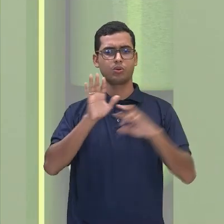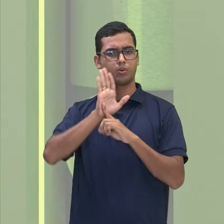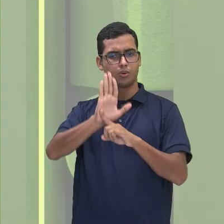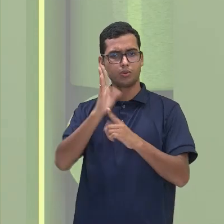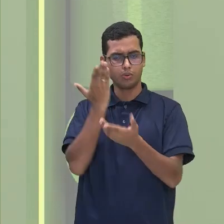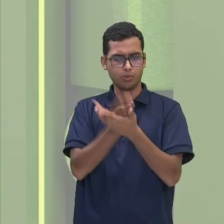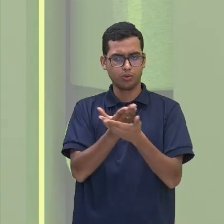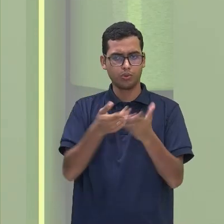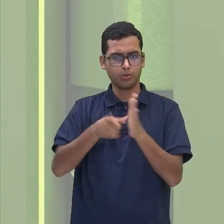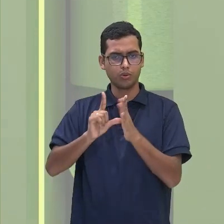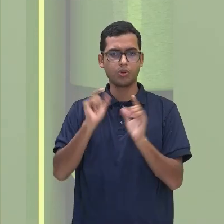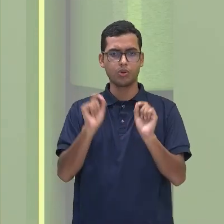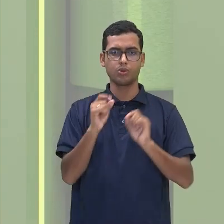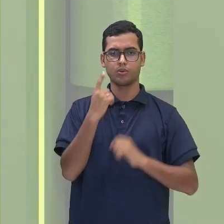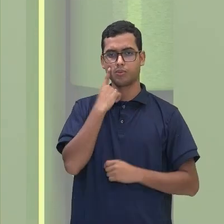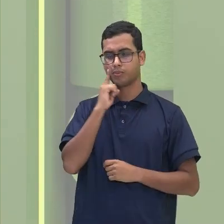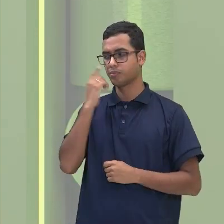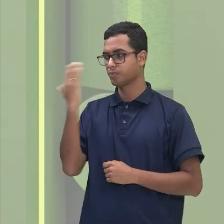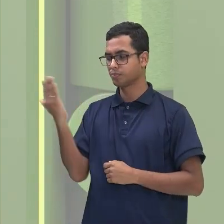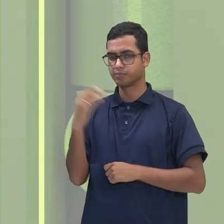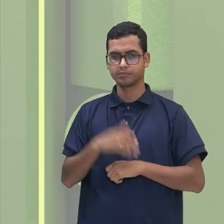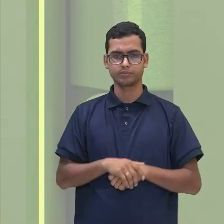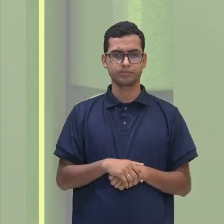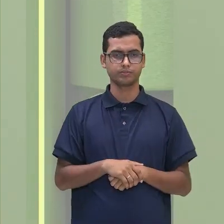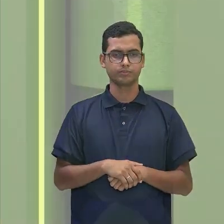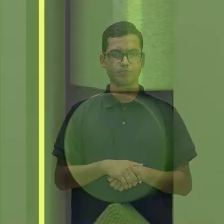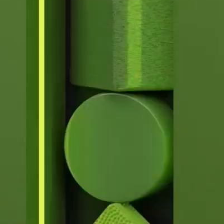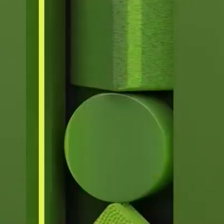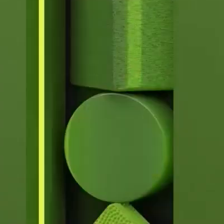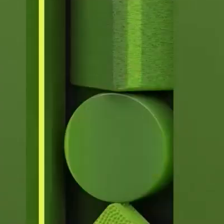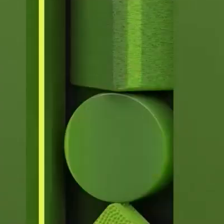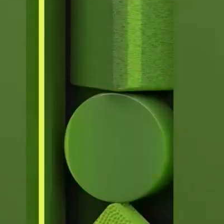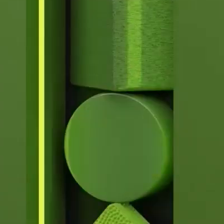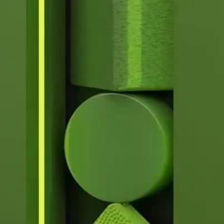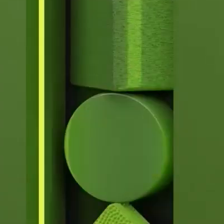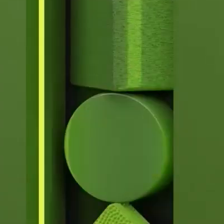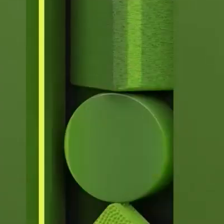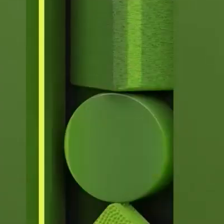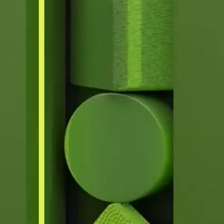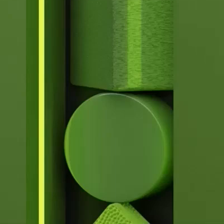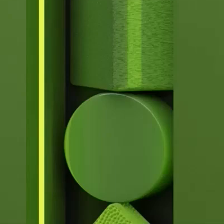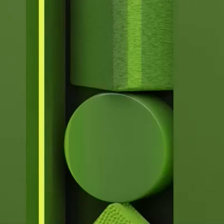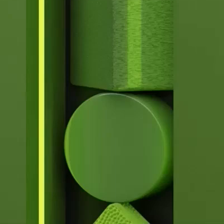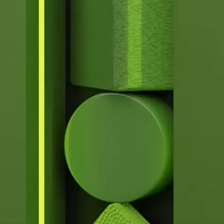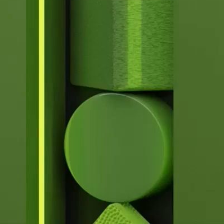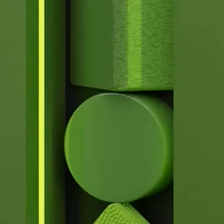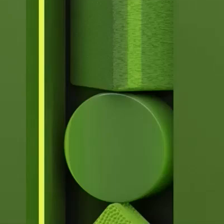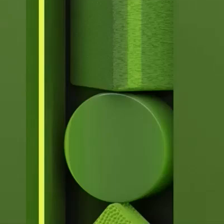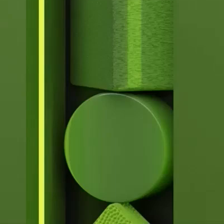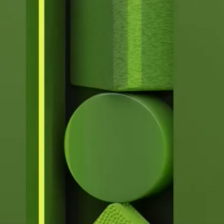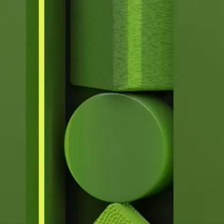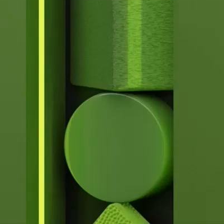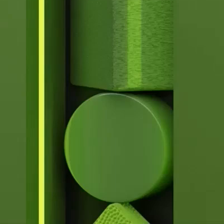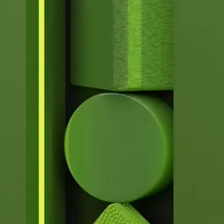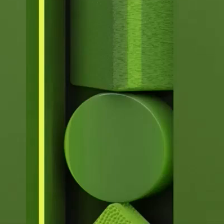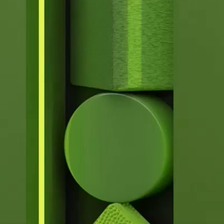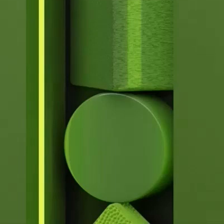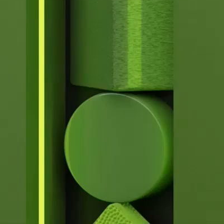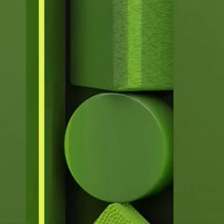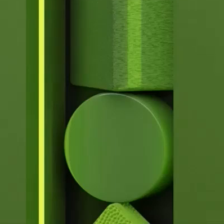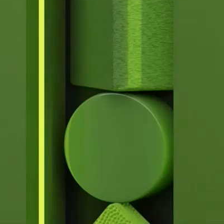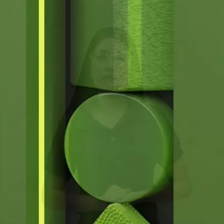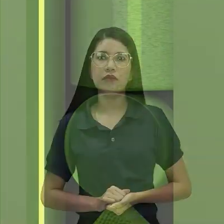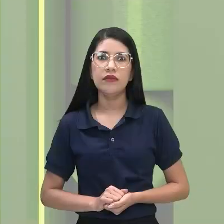vimos anteriormente na nossa aula, ela sozinha já é um organismo unicelular.